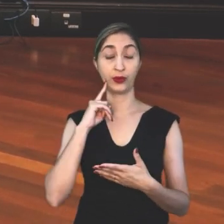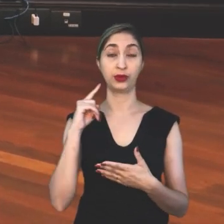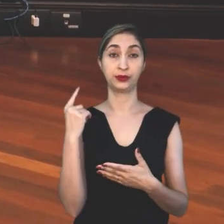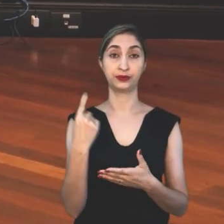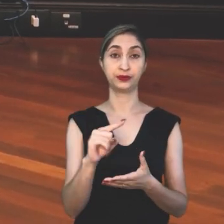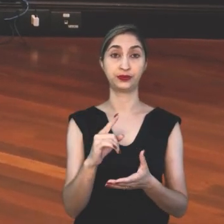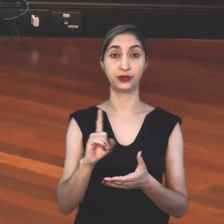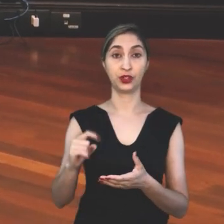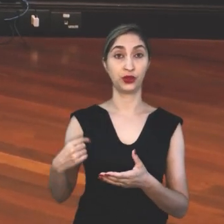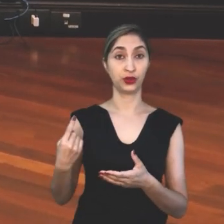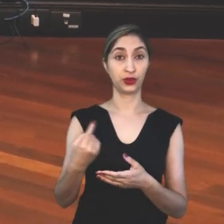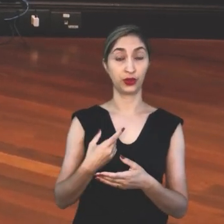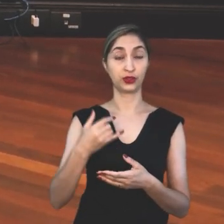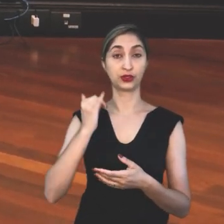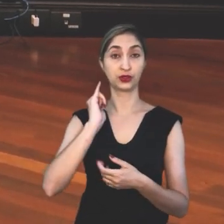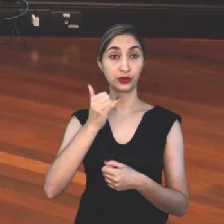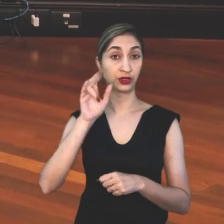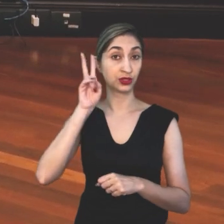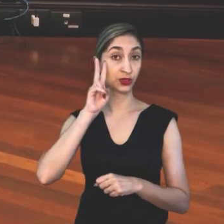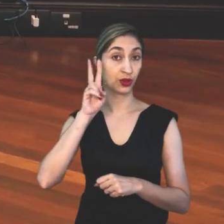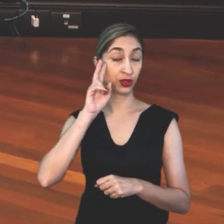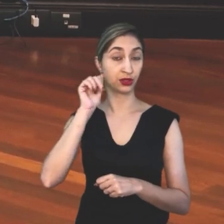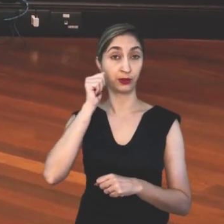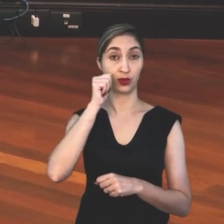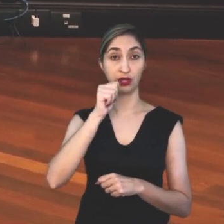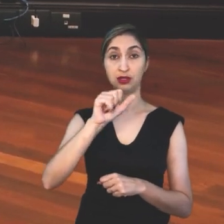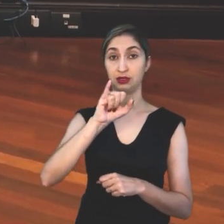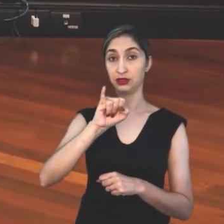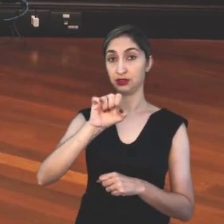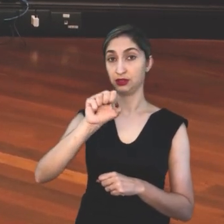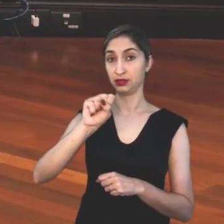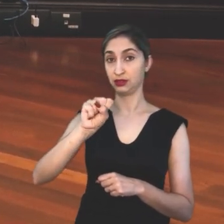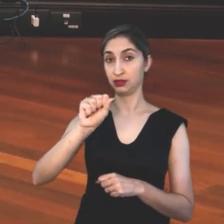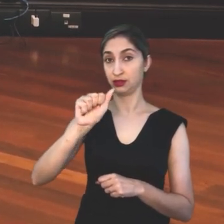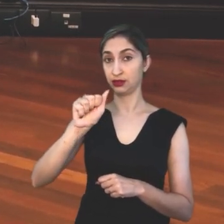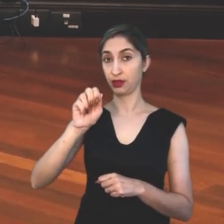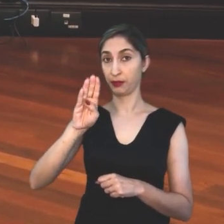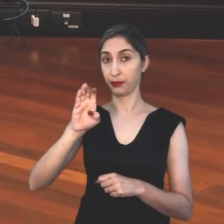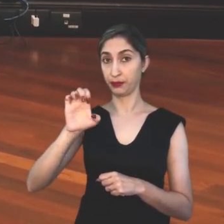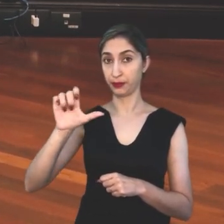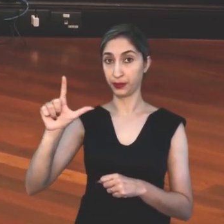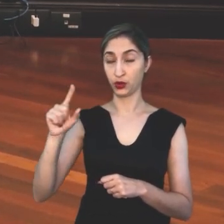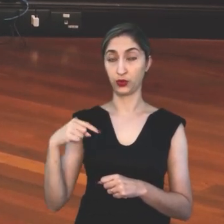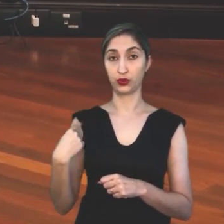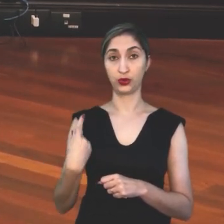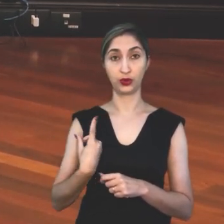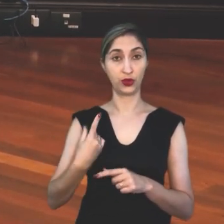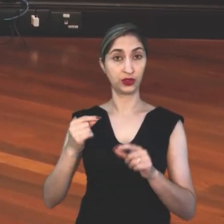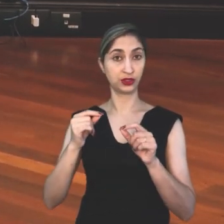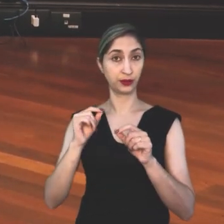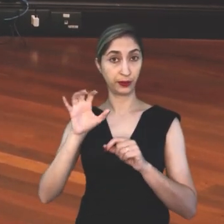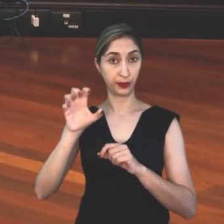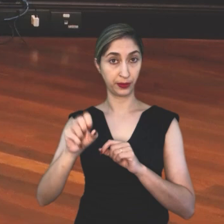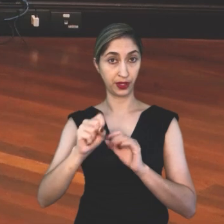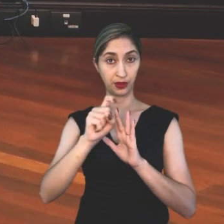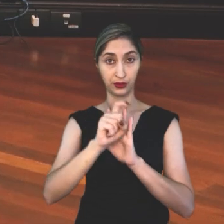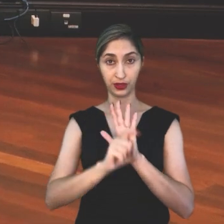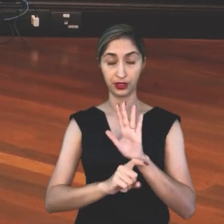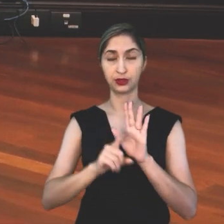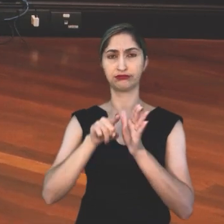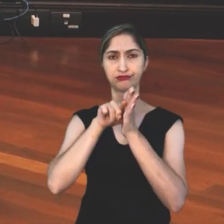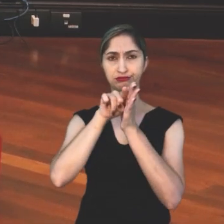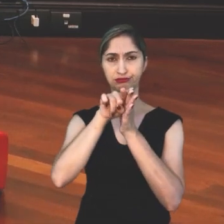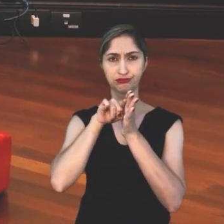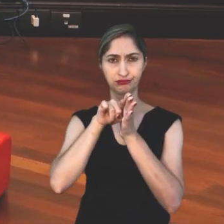dela. Aqui, o que acontece? Quando a gente vai contar a história da Dona Isabel, a gente tem um texto que